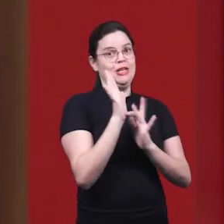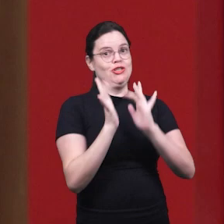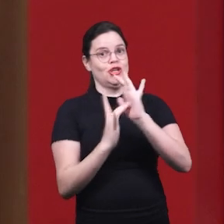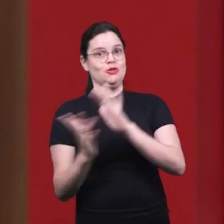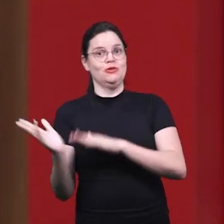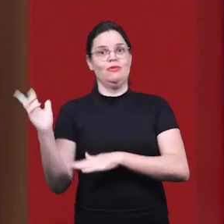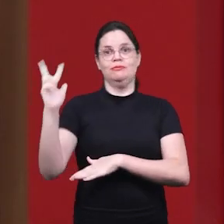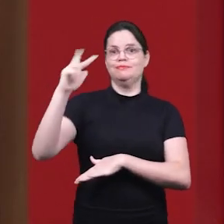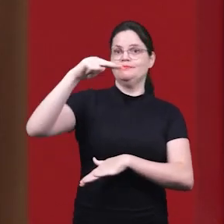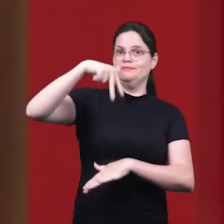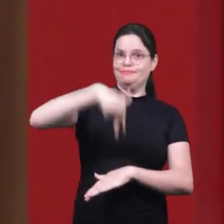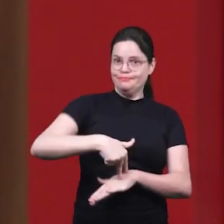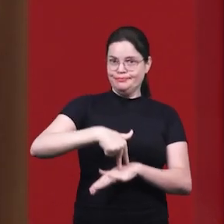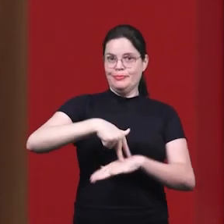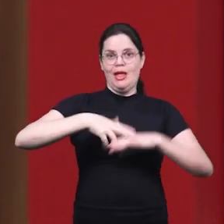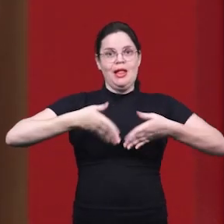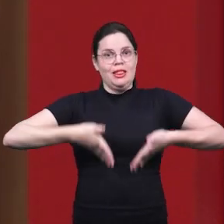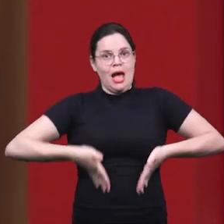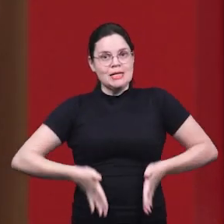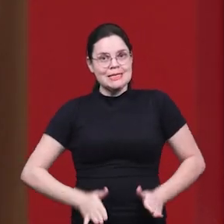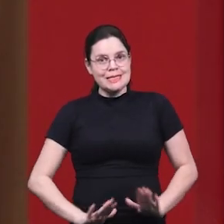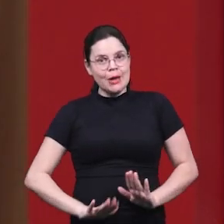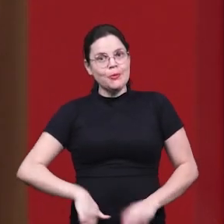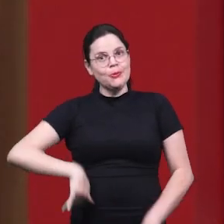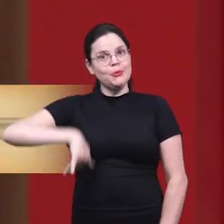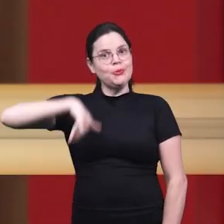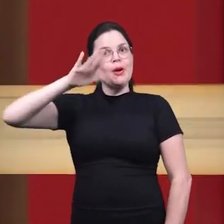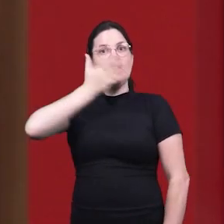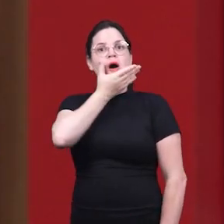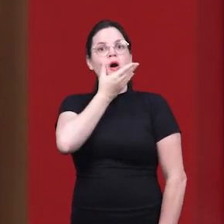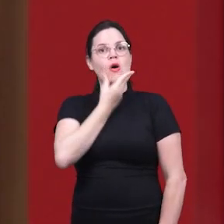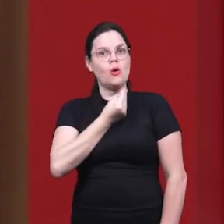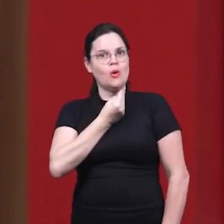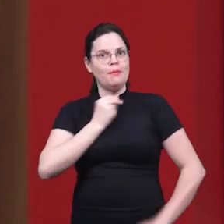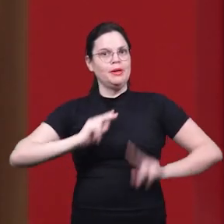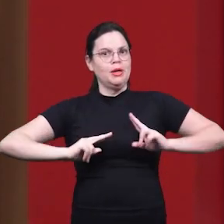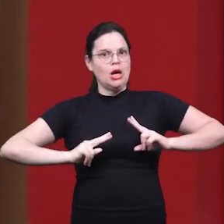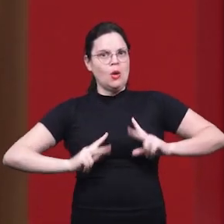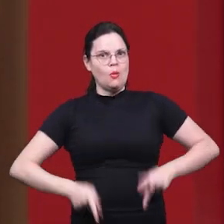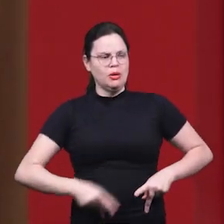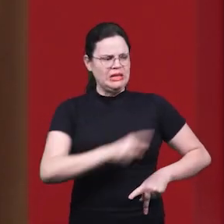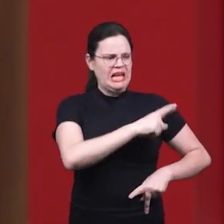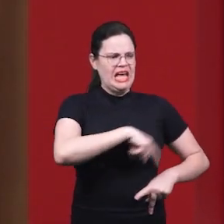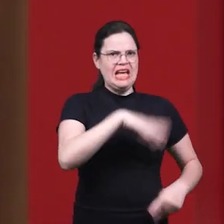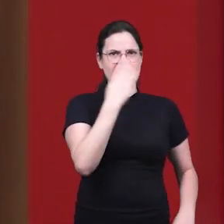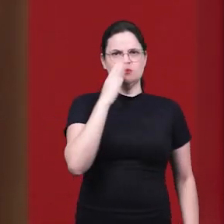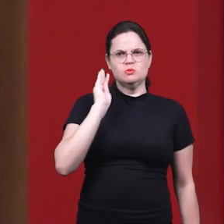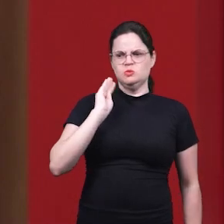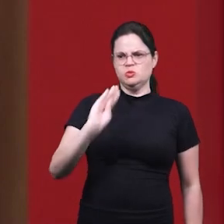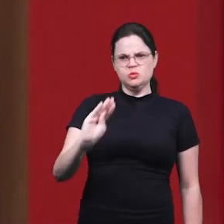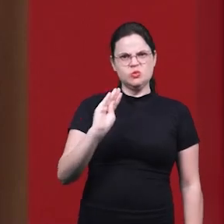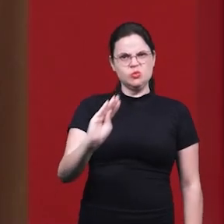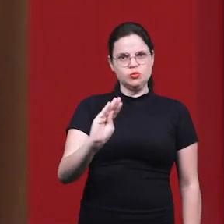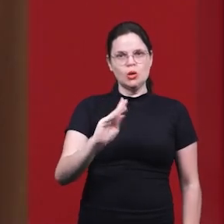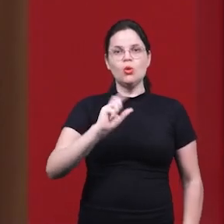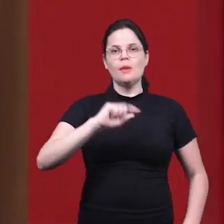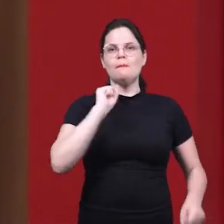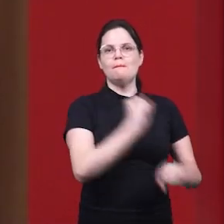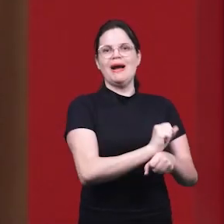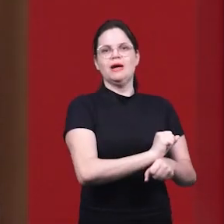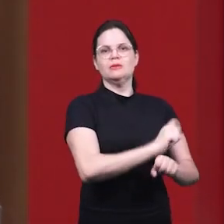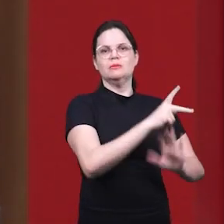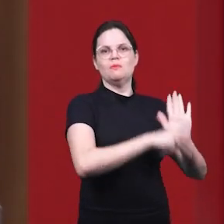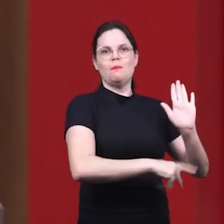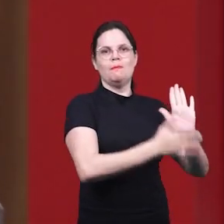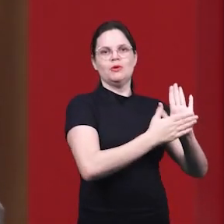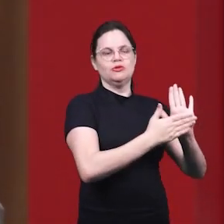Israel foi rejeitado e saiu do plano profético de Deus. E a igreja foi admitida à presença de Deus e